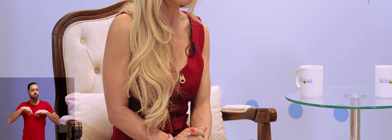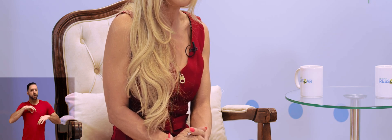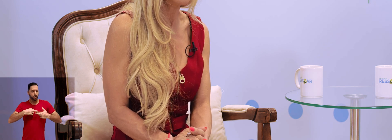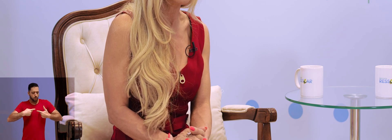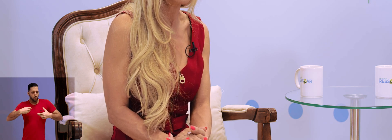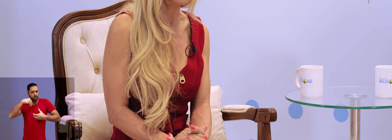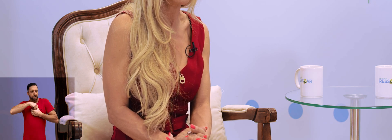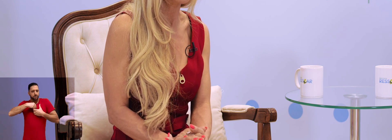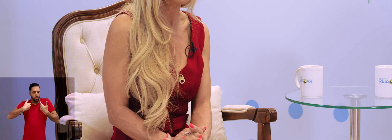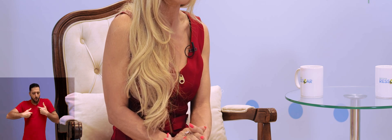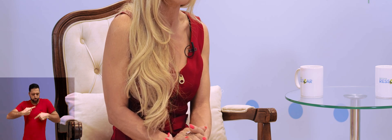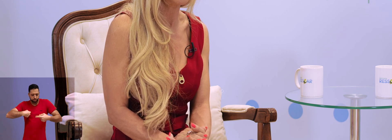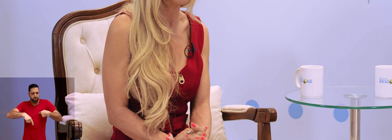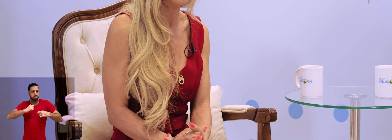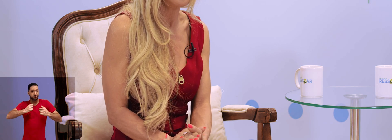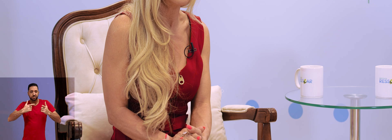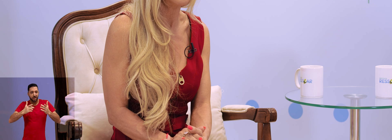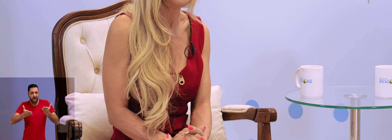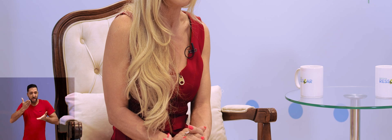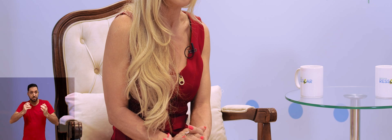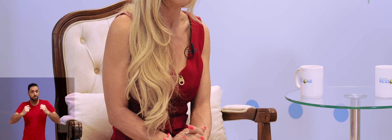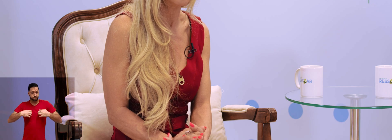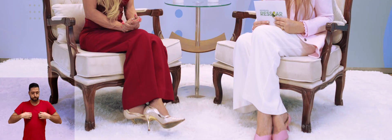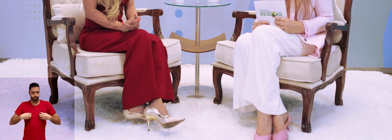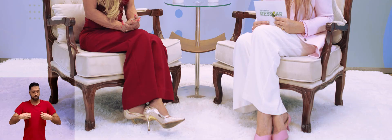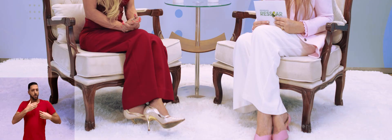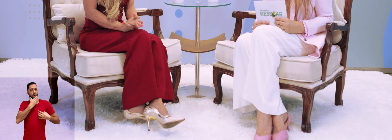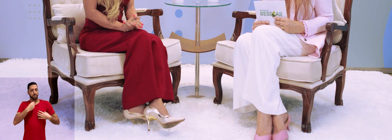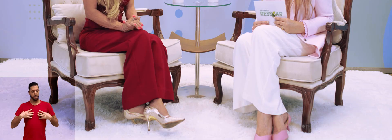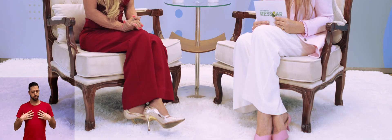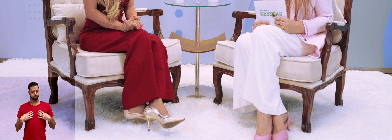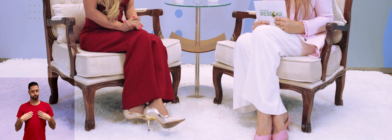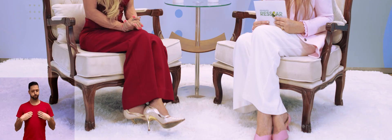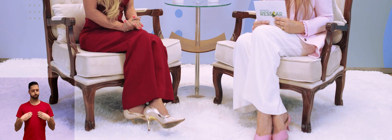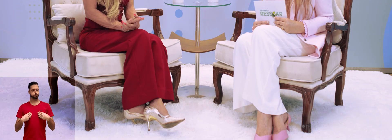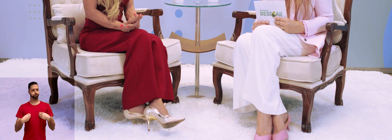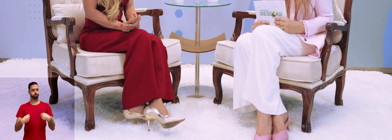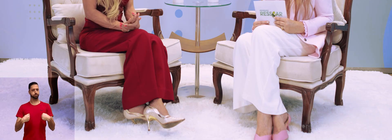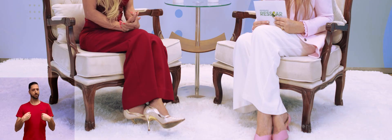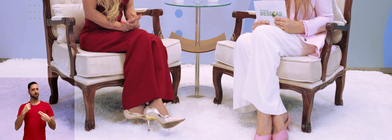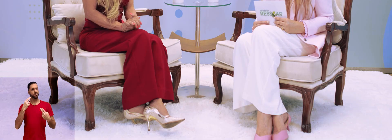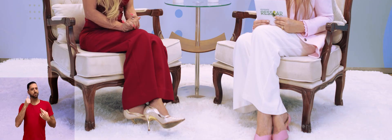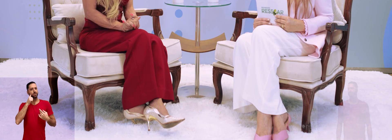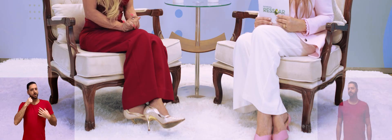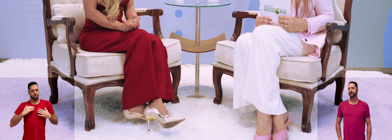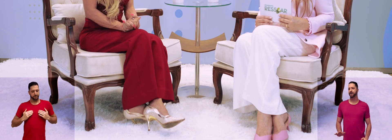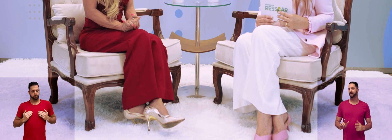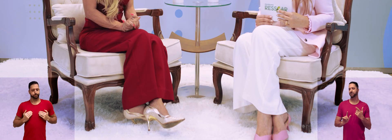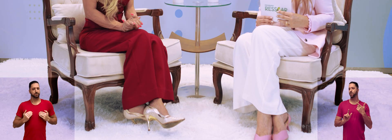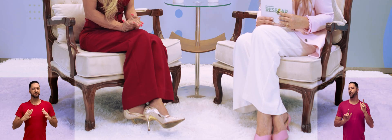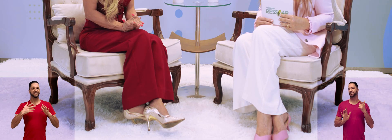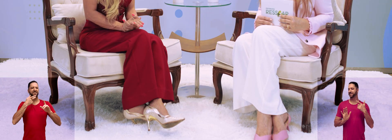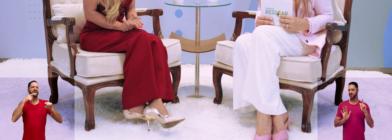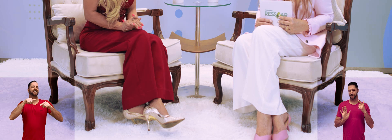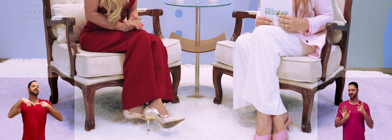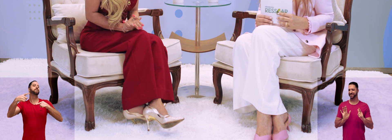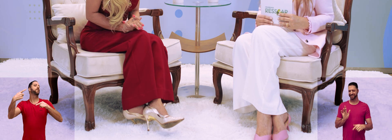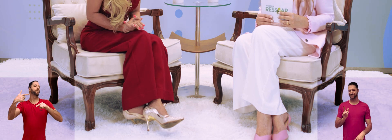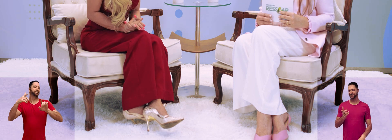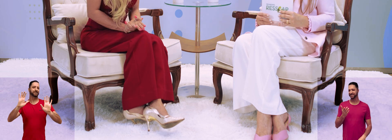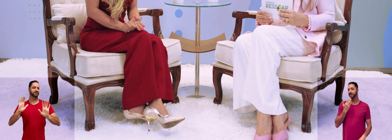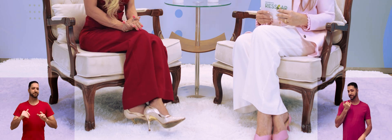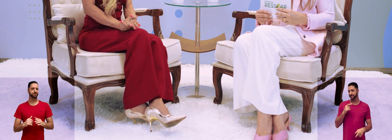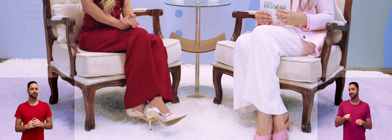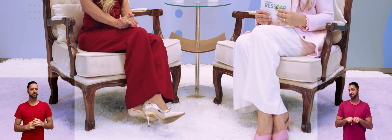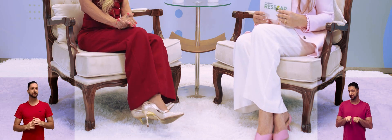muito relacionado às questões hormonais, a desequilíbrios, começando pela função do fígado. Mas isso é um outro tema, pelo menos falarmos outra hora.